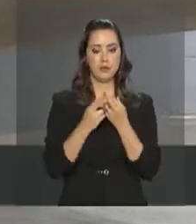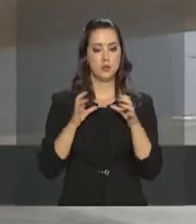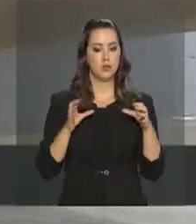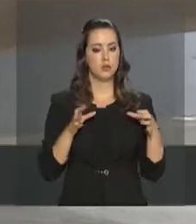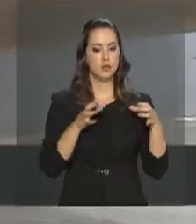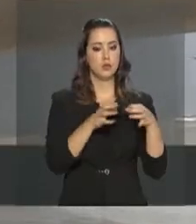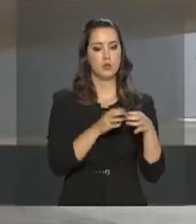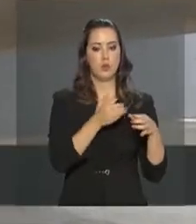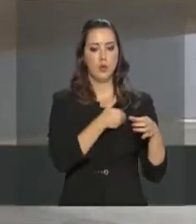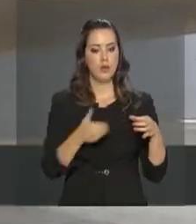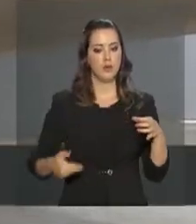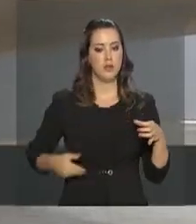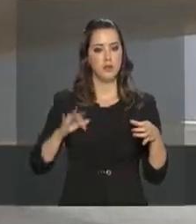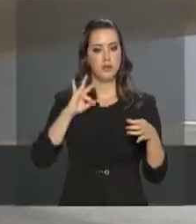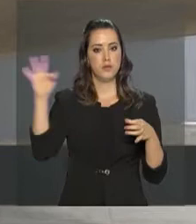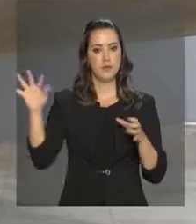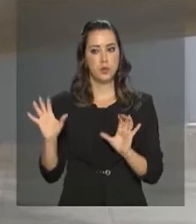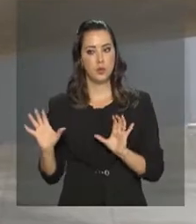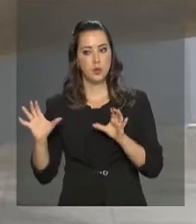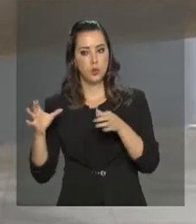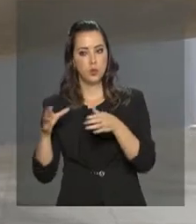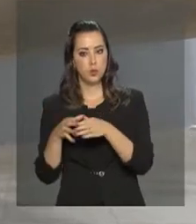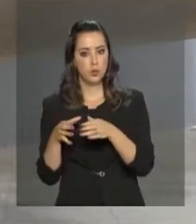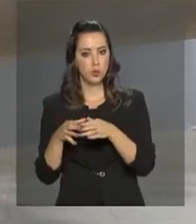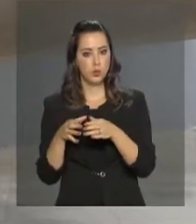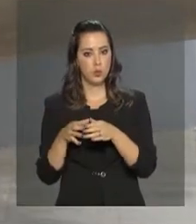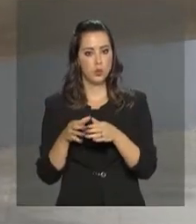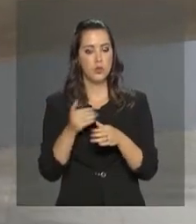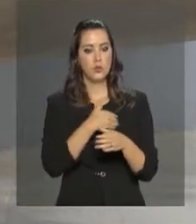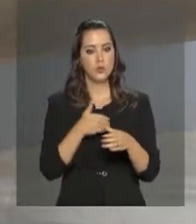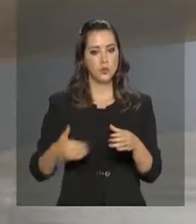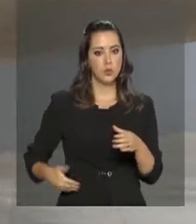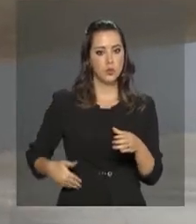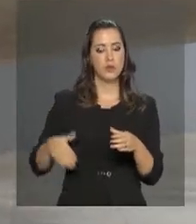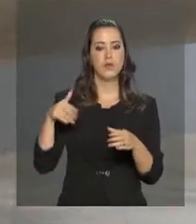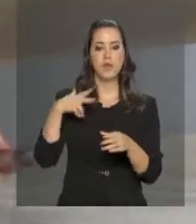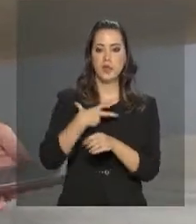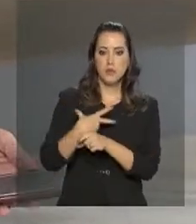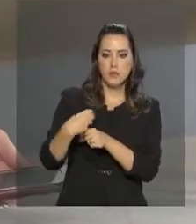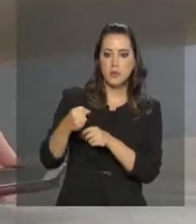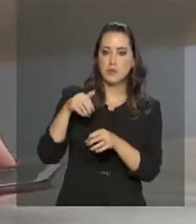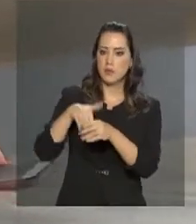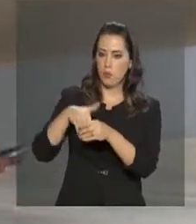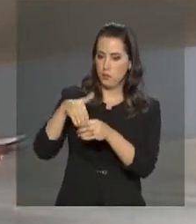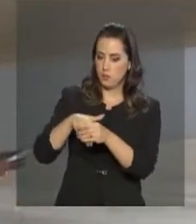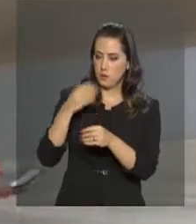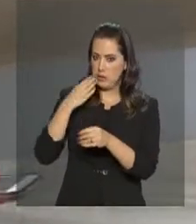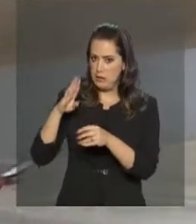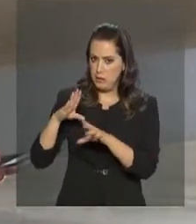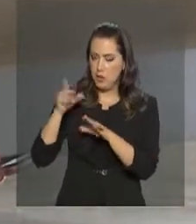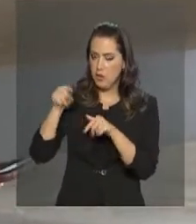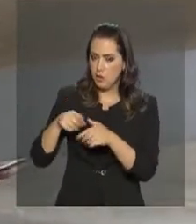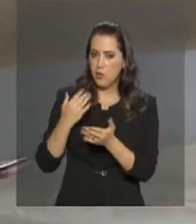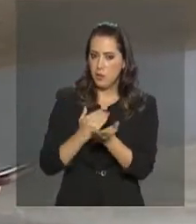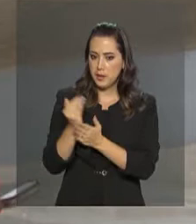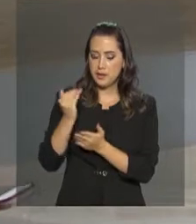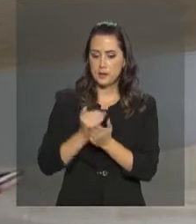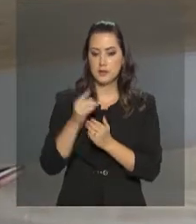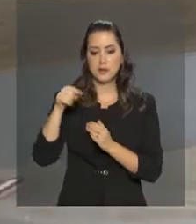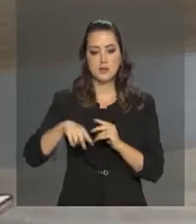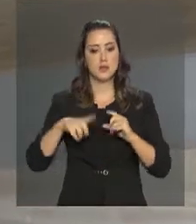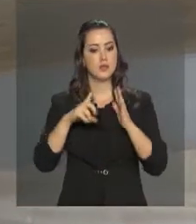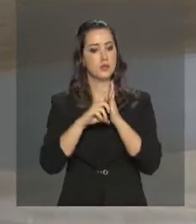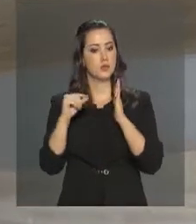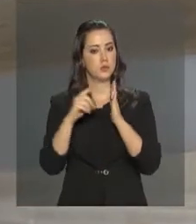entre o governo federal e a equipe do governo eleito, ela está prevista para começar em instantes aqui no Palácio do Planalto,